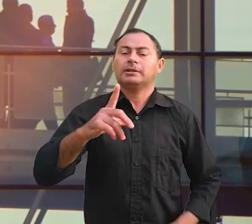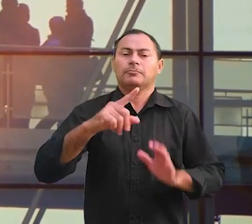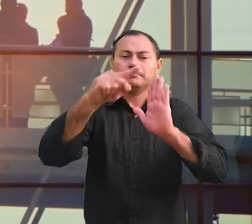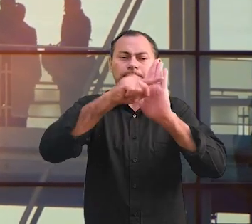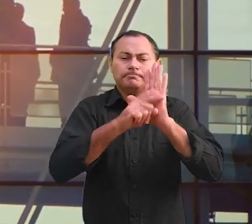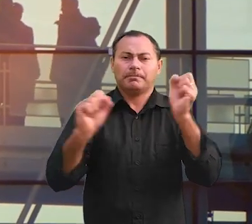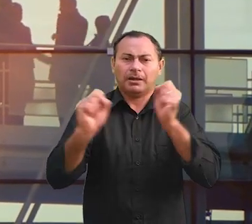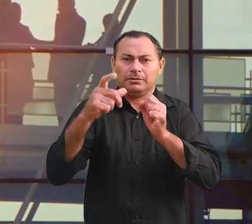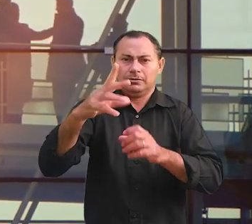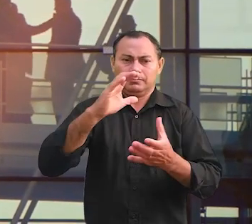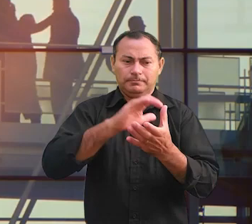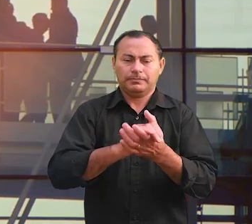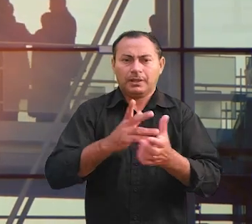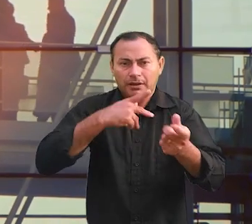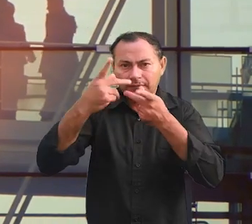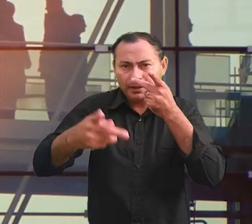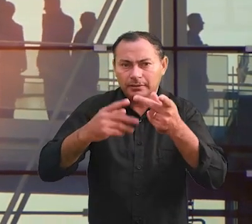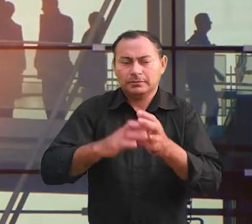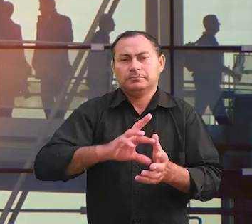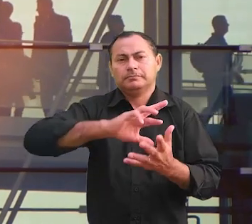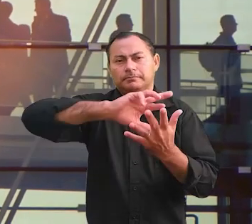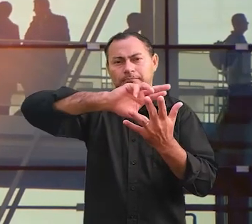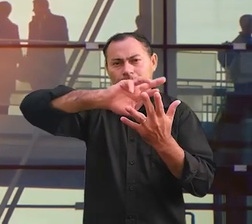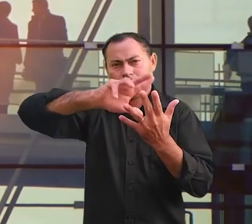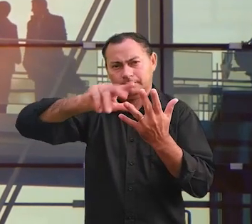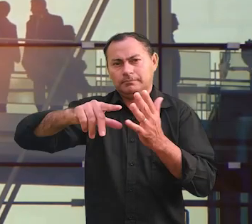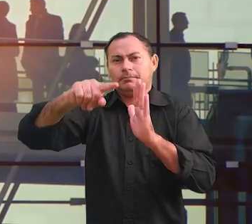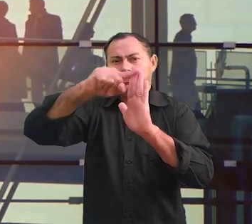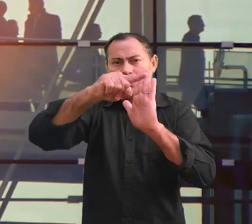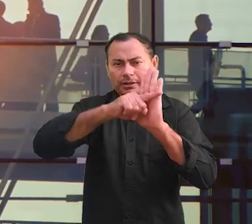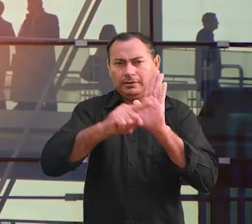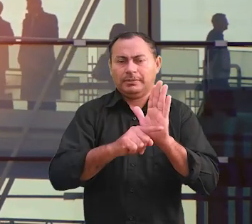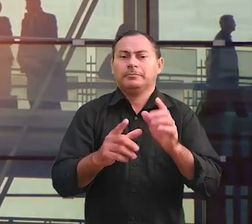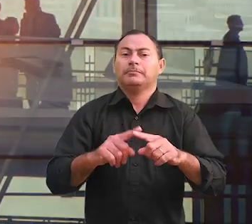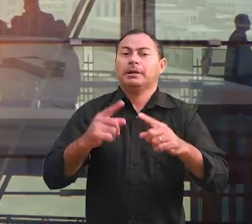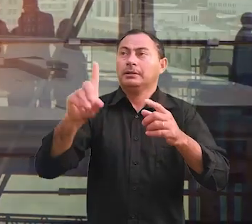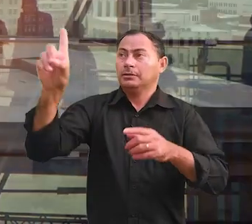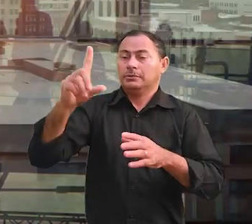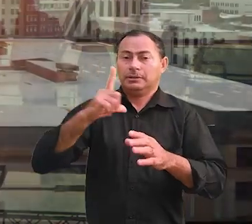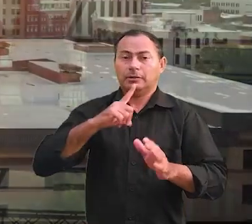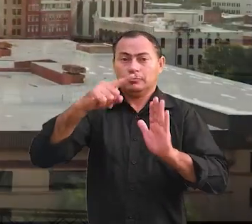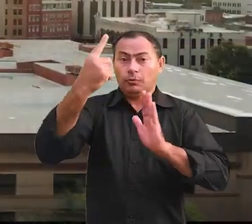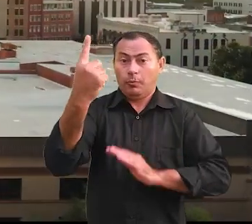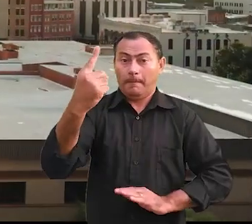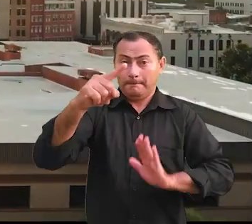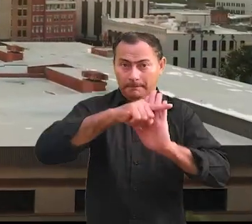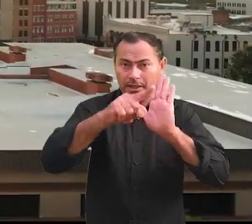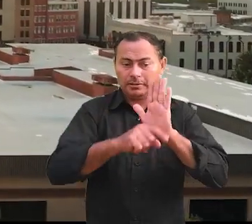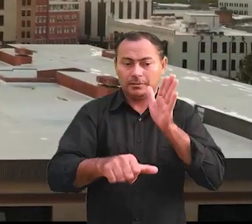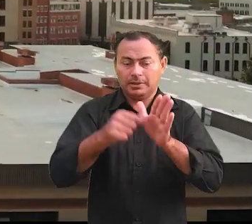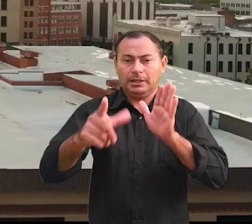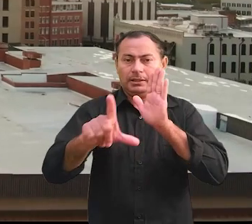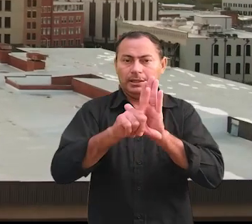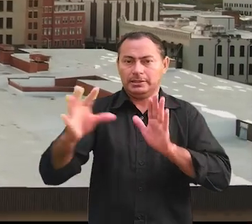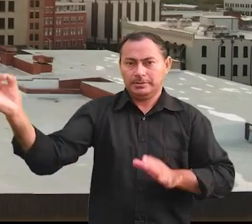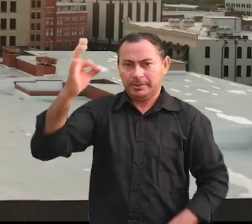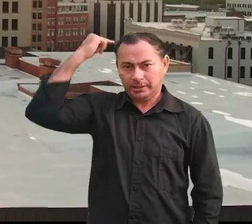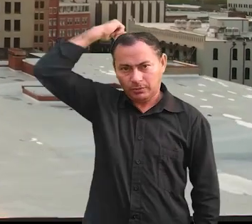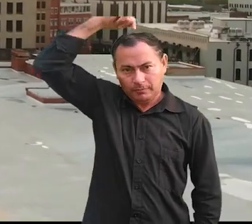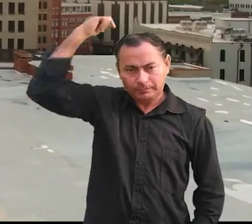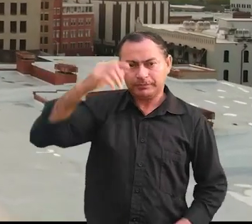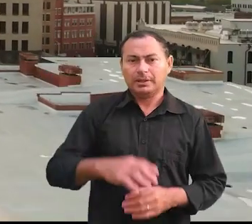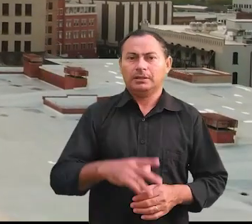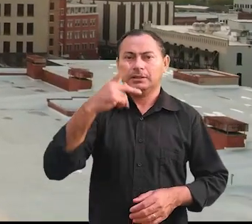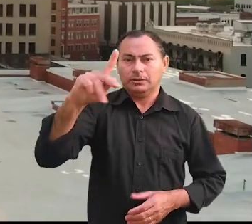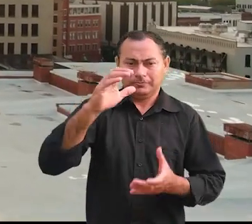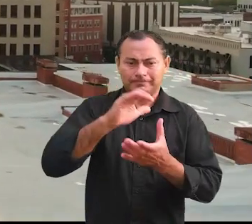para o seu casamento temos falado sobre isso em vários programas Mas Deus tem um plano essa é a primeira vez